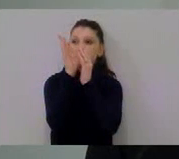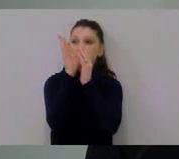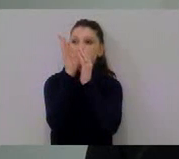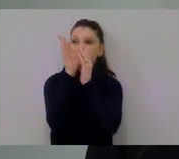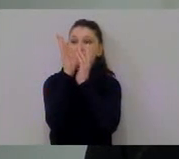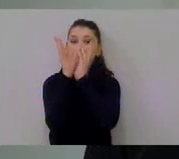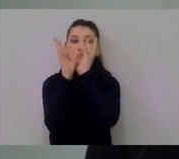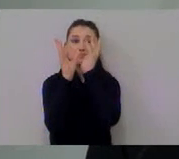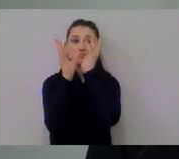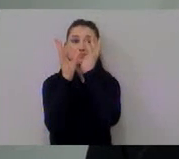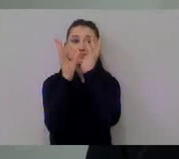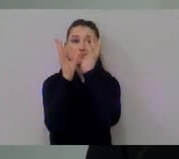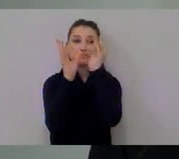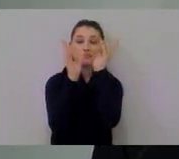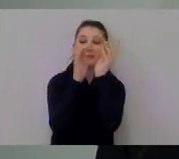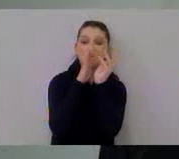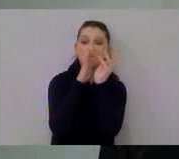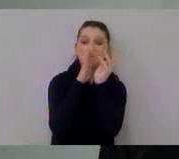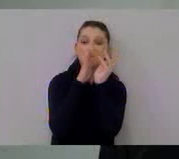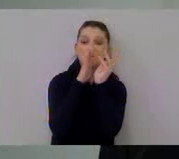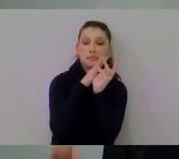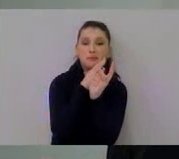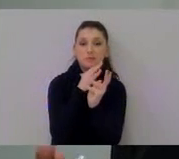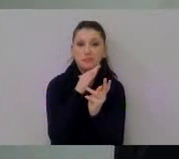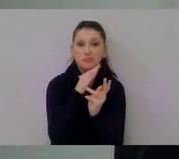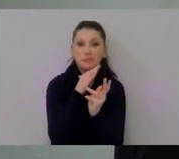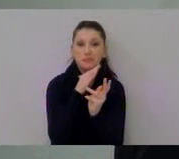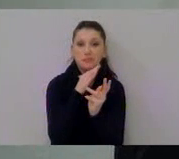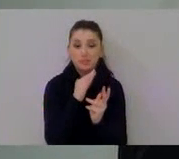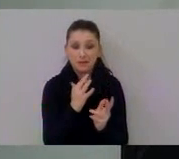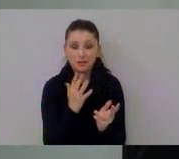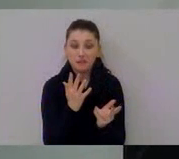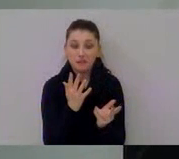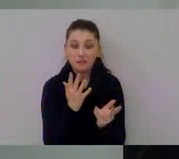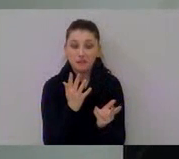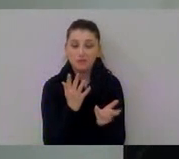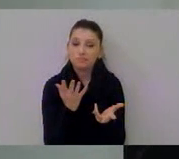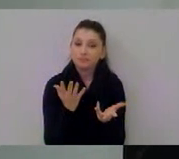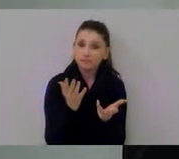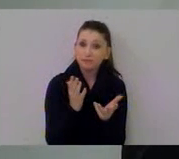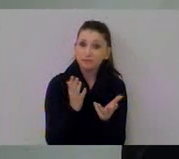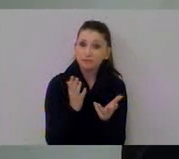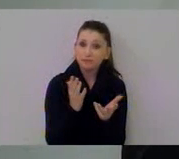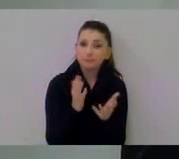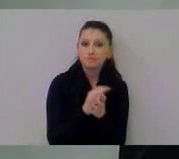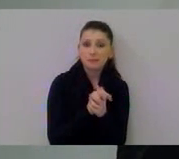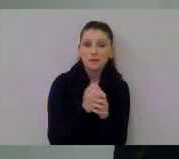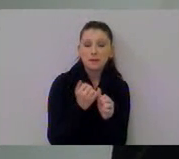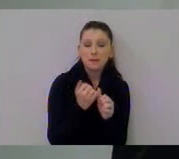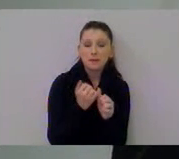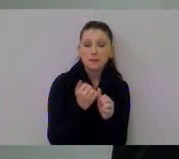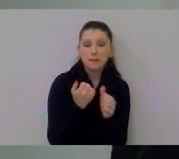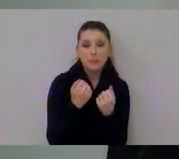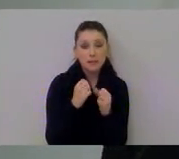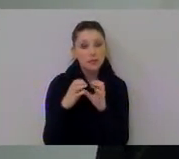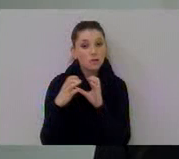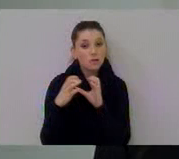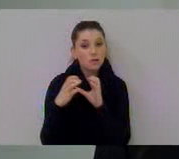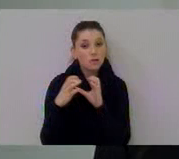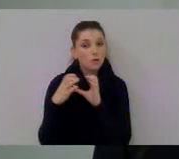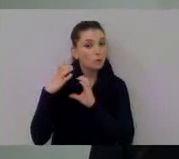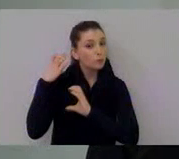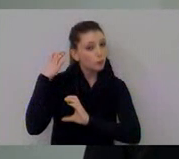Solicitei semana passada que mandasse um engenheiro da prefeitura na nossa escola e